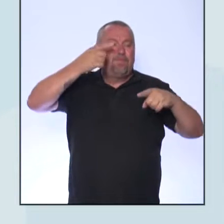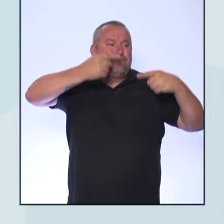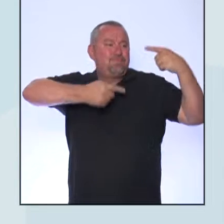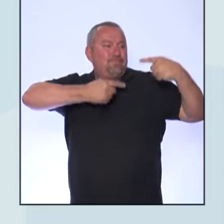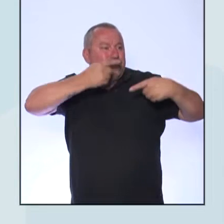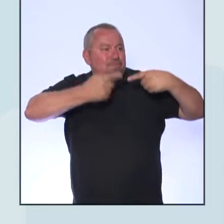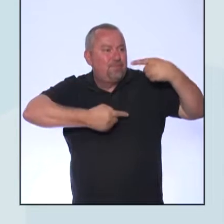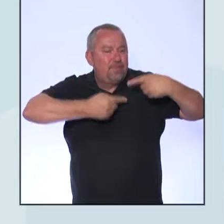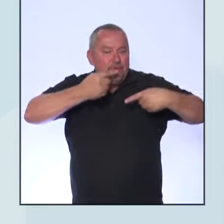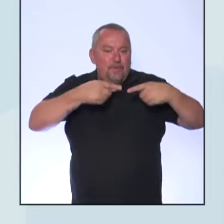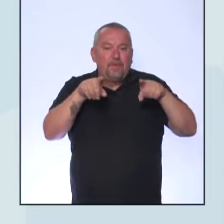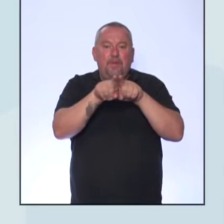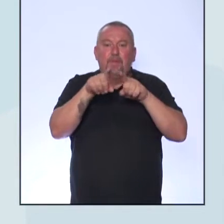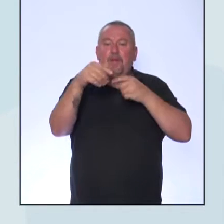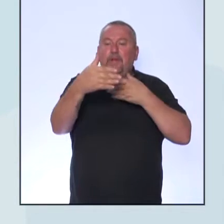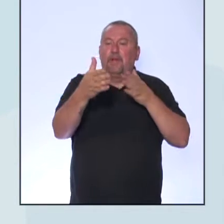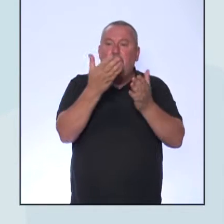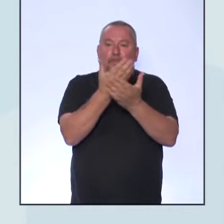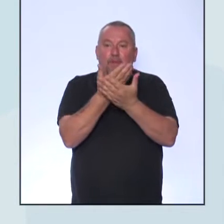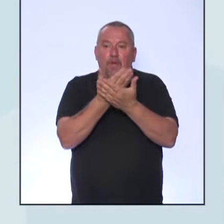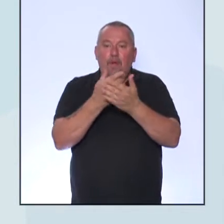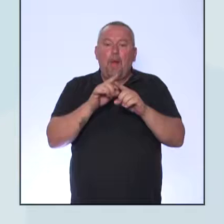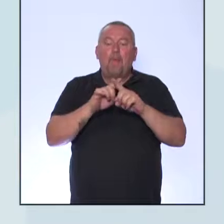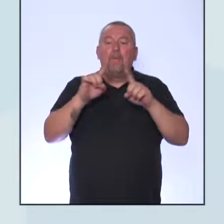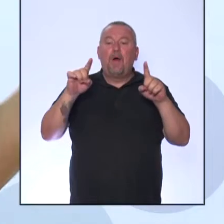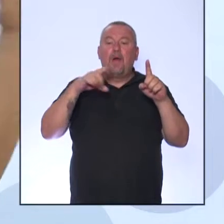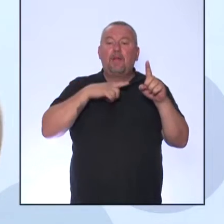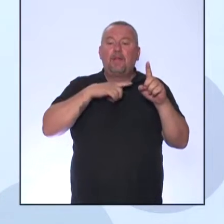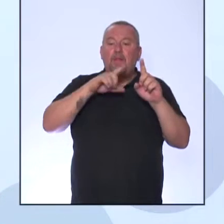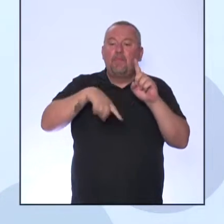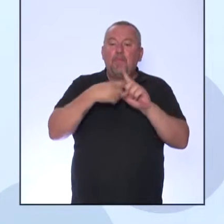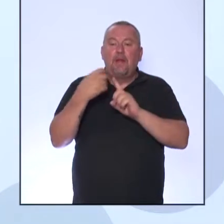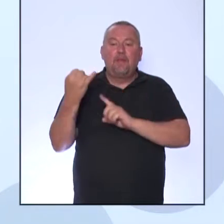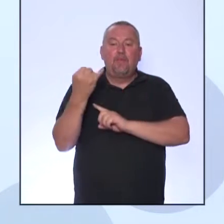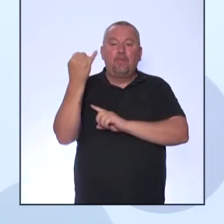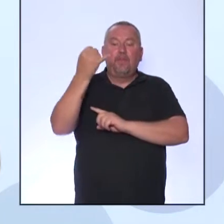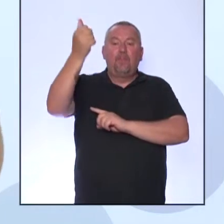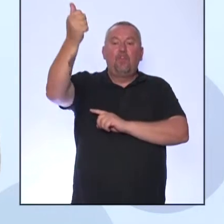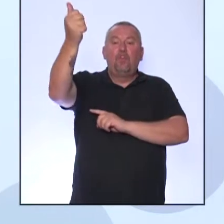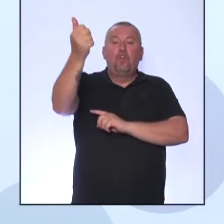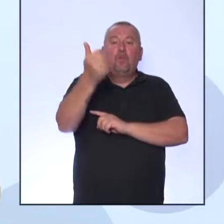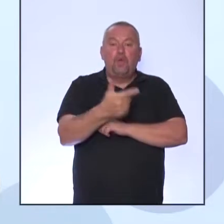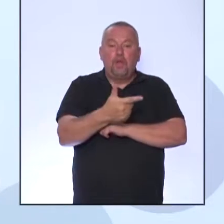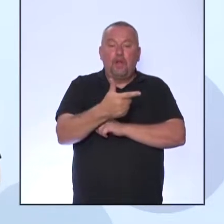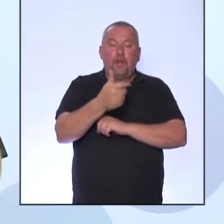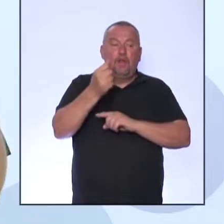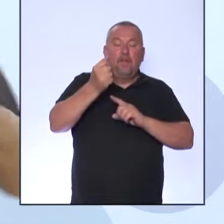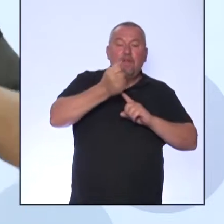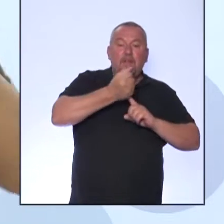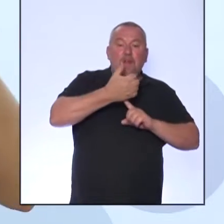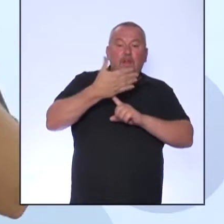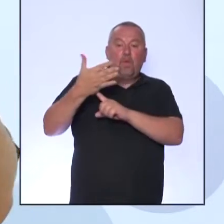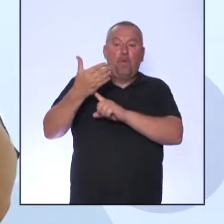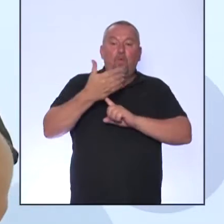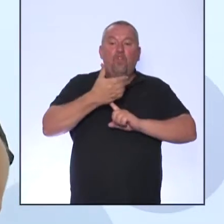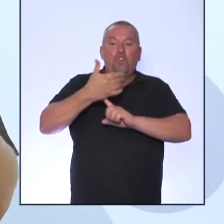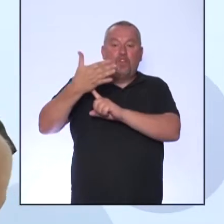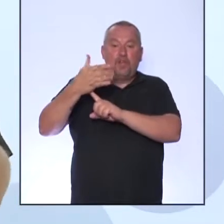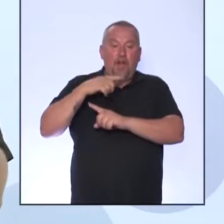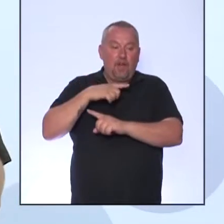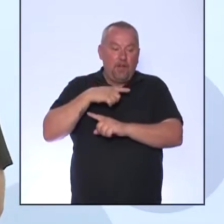discutido, muitas vezes em sala de aula, mas ele se tornou mais importante ainda quando a gente fala de tecnologia, quando a gente está aqui,